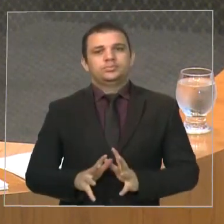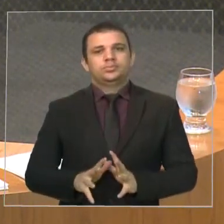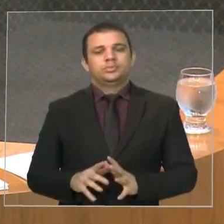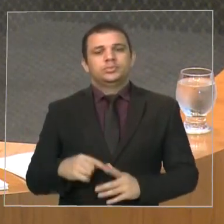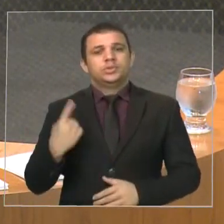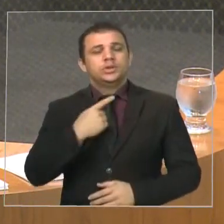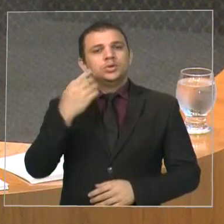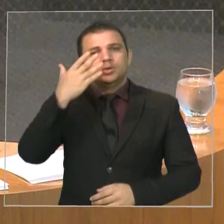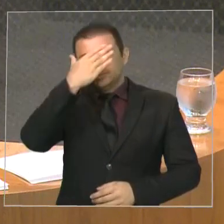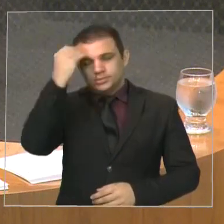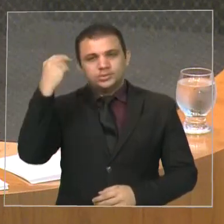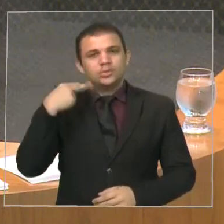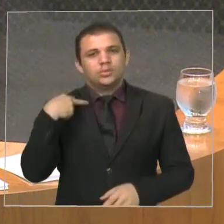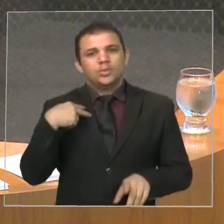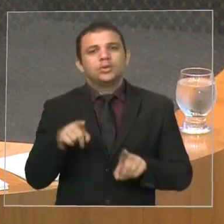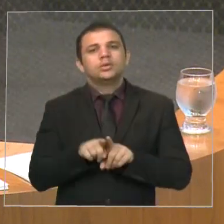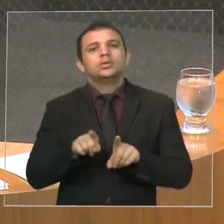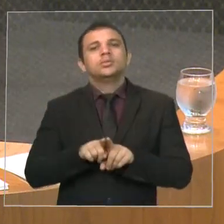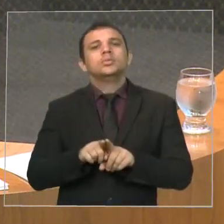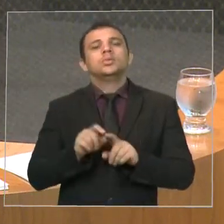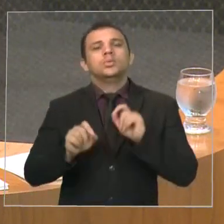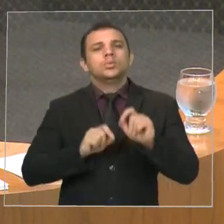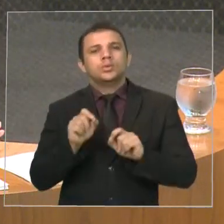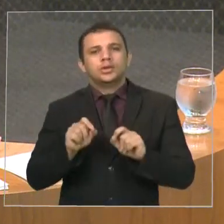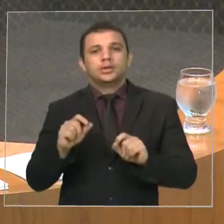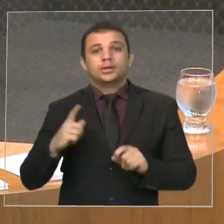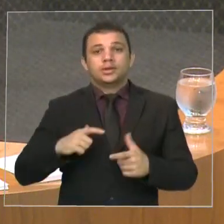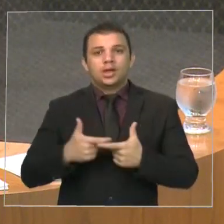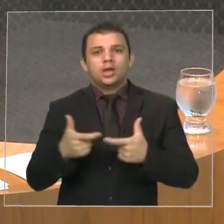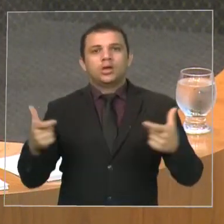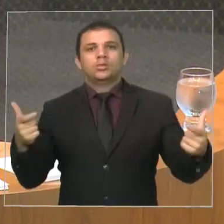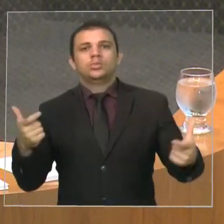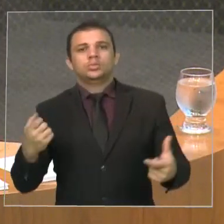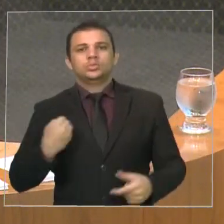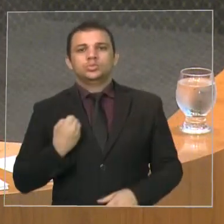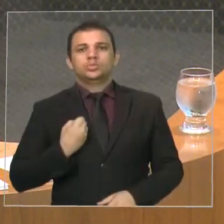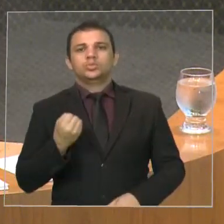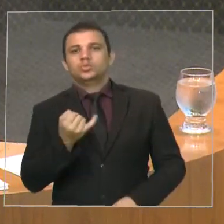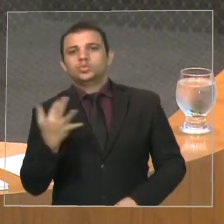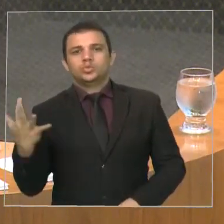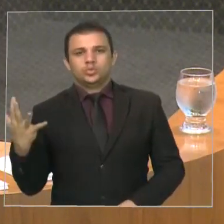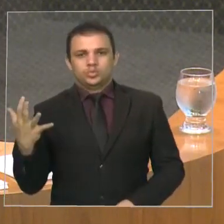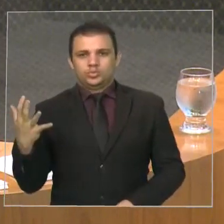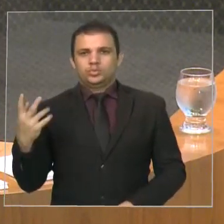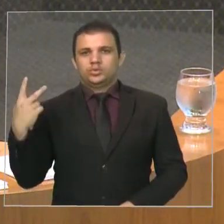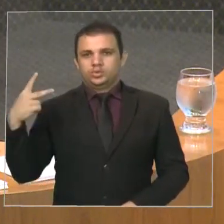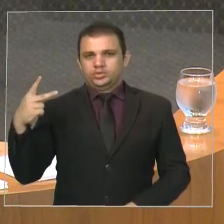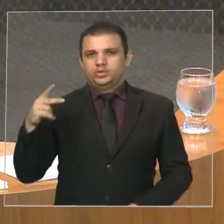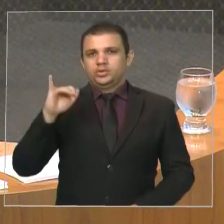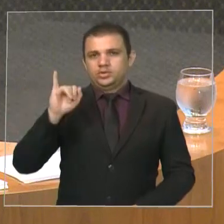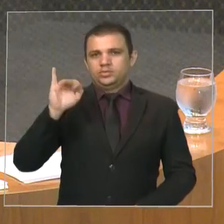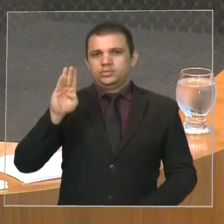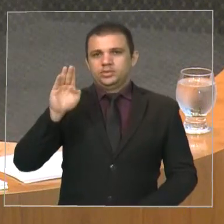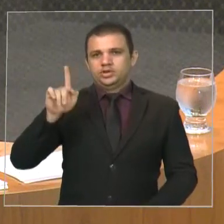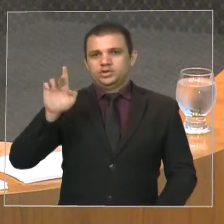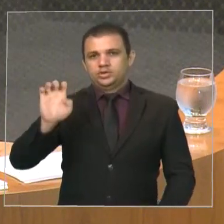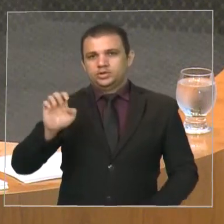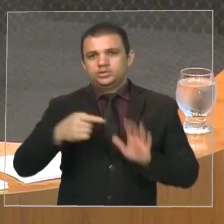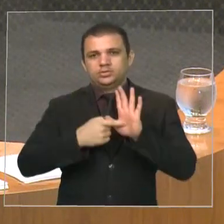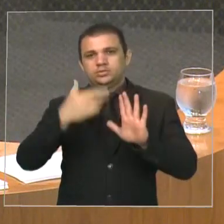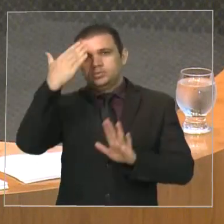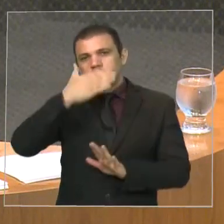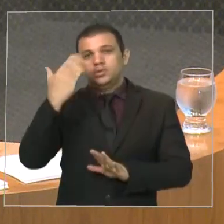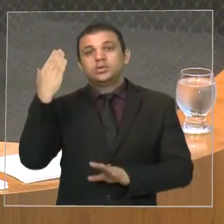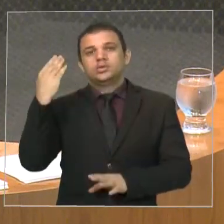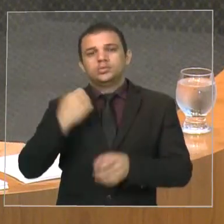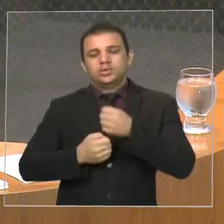podemos esquecer de destacar também os aumentos dos índices divulgados pelo IBGE no final de 2017.